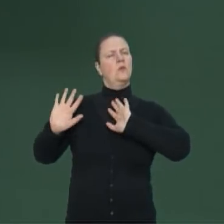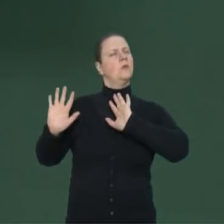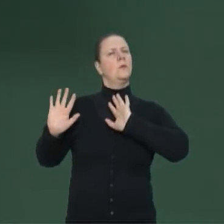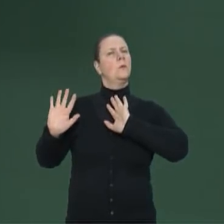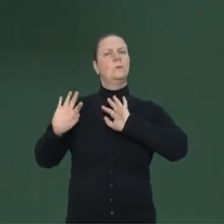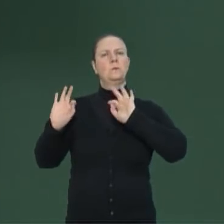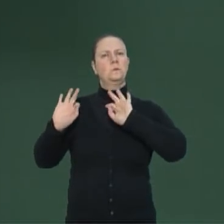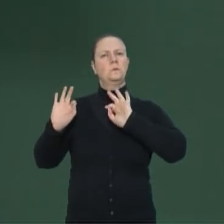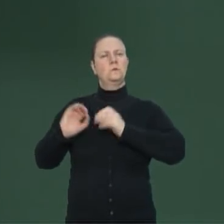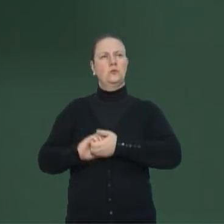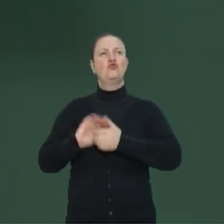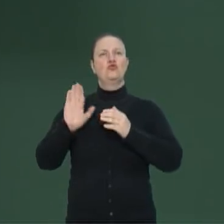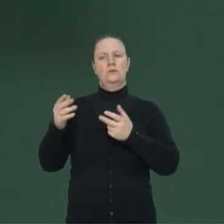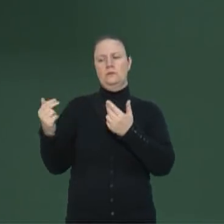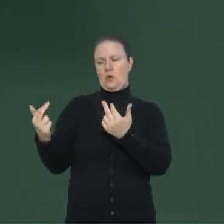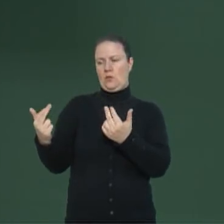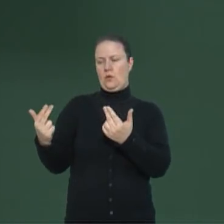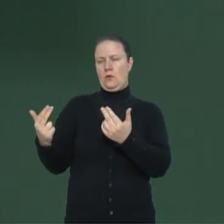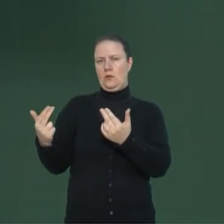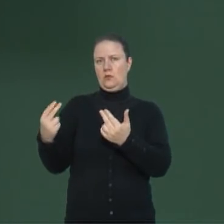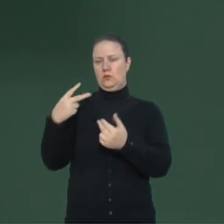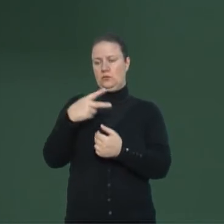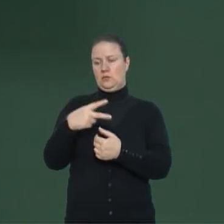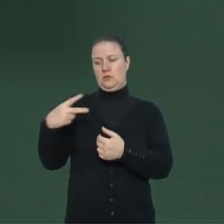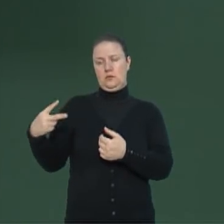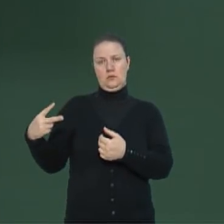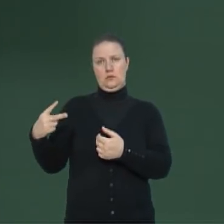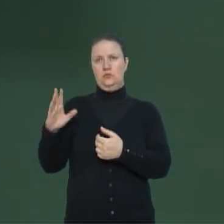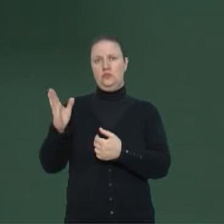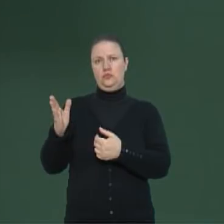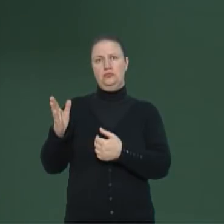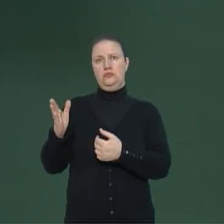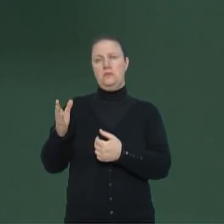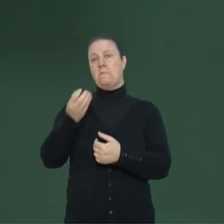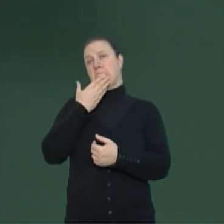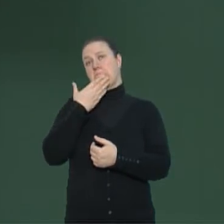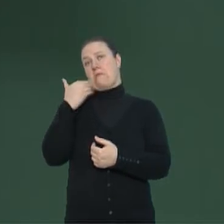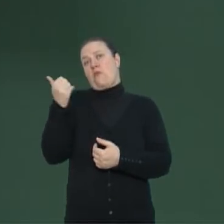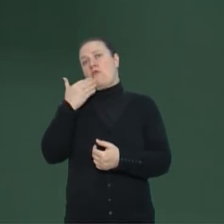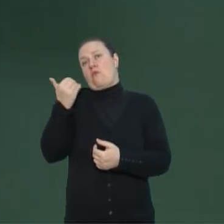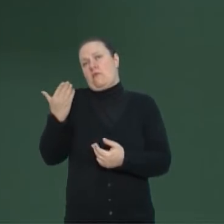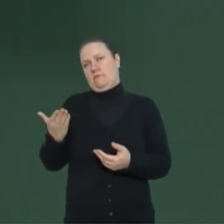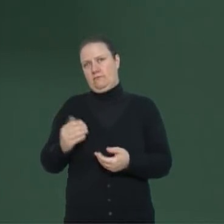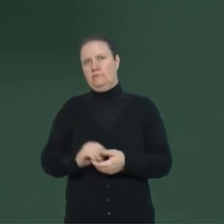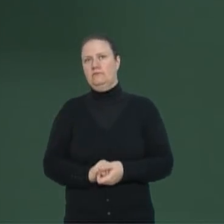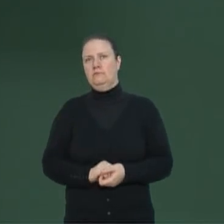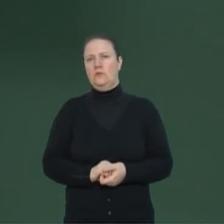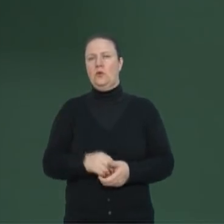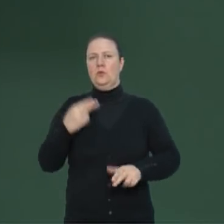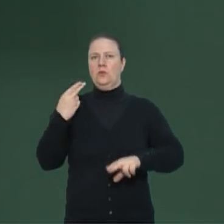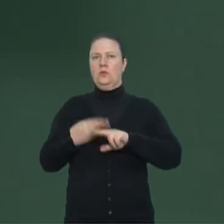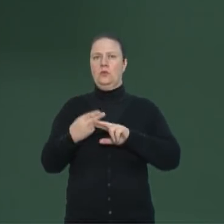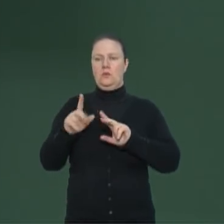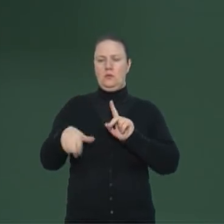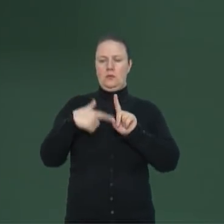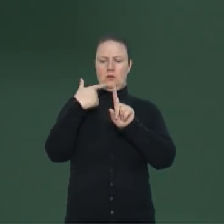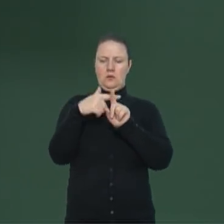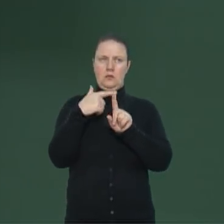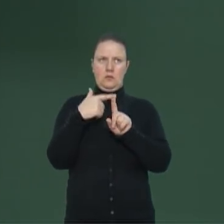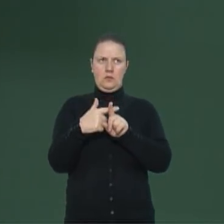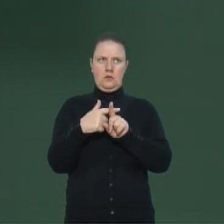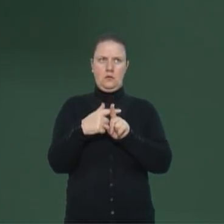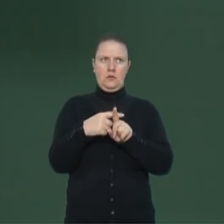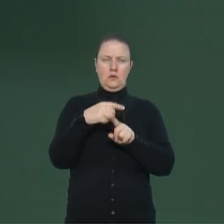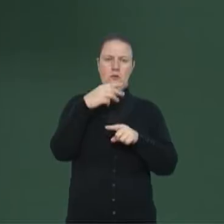frações. Né, com denominadores diferentes, aqui já são iguais, então para nós é uma beleza. Se são iguais, utiliza uma vez o mais, está lá, 3